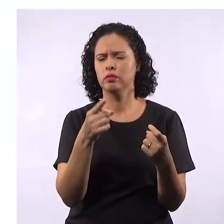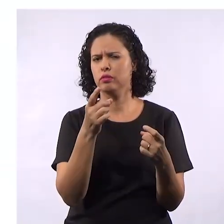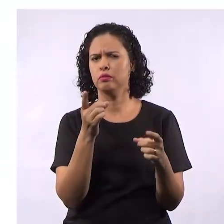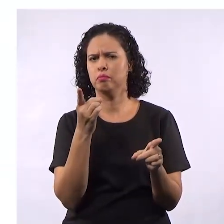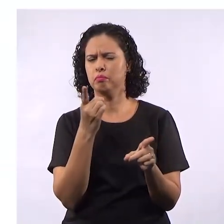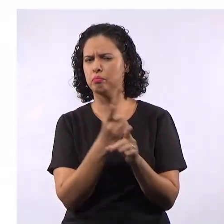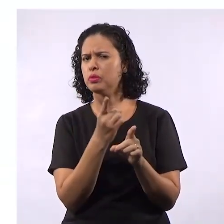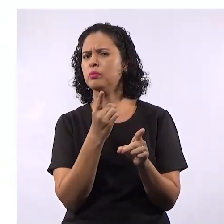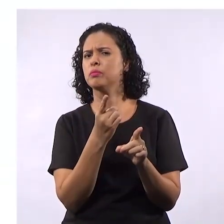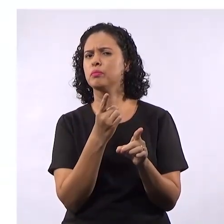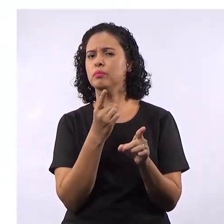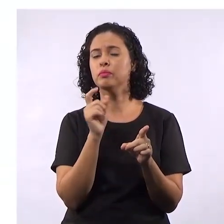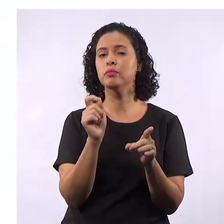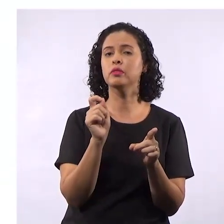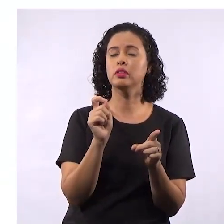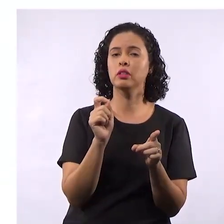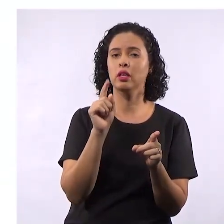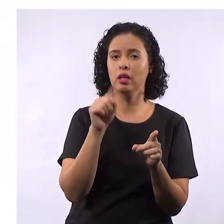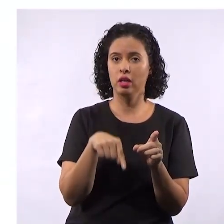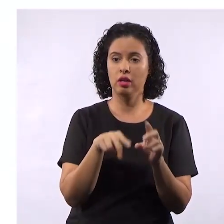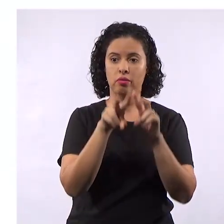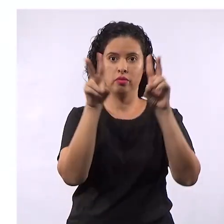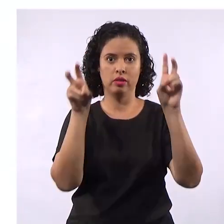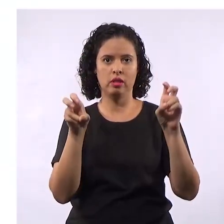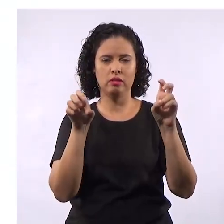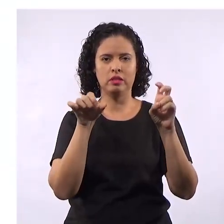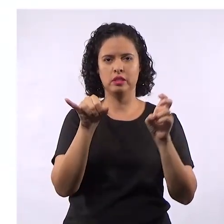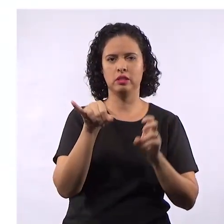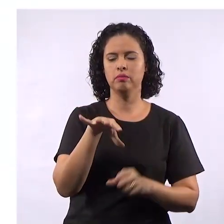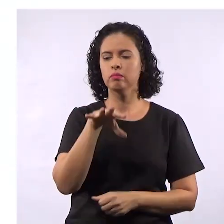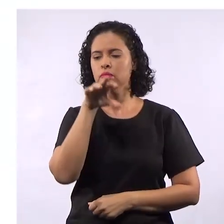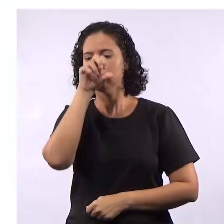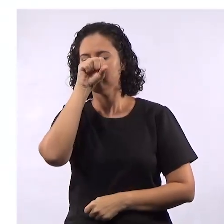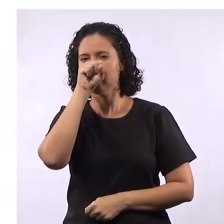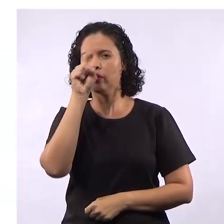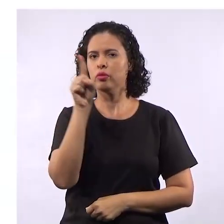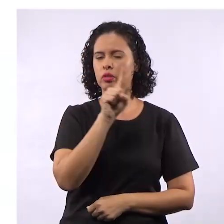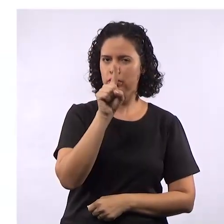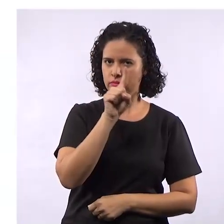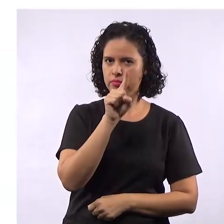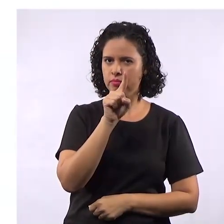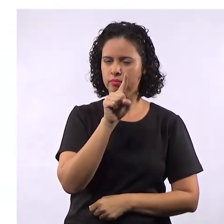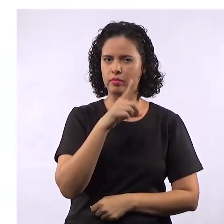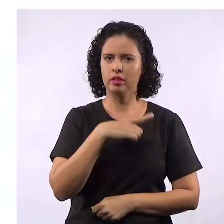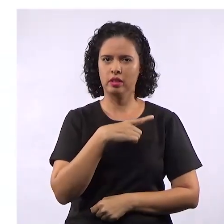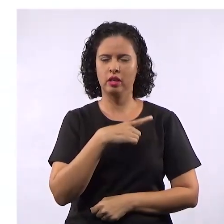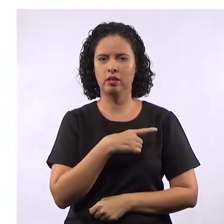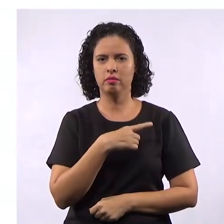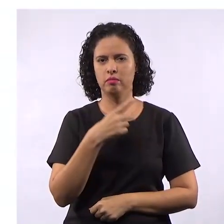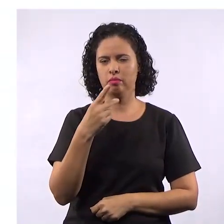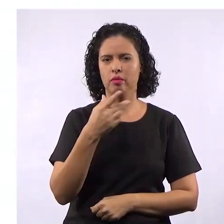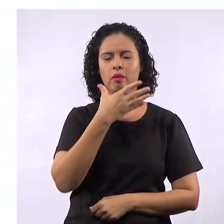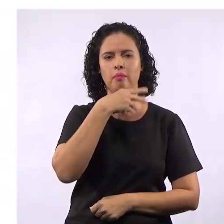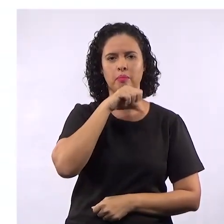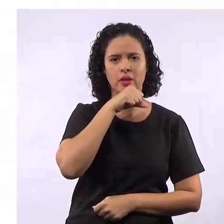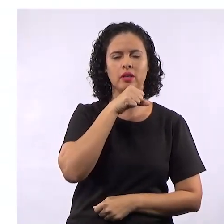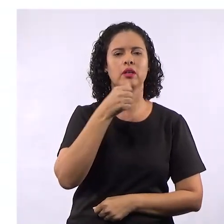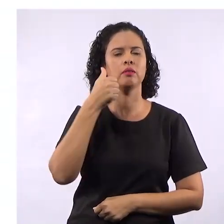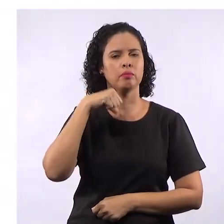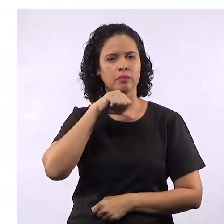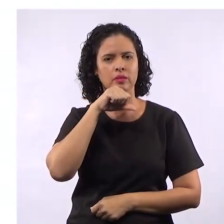direito privado é o de pessoa, tá? Pessoa natural, que é o ser humano, o único ser vivo que pode ser titular das